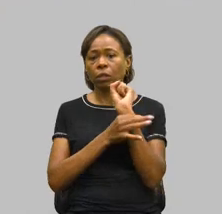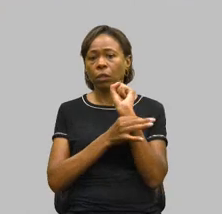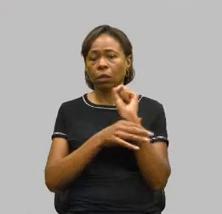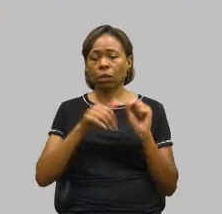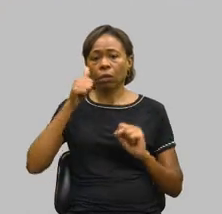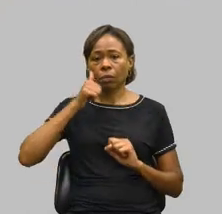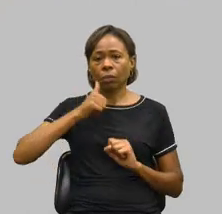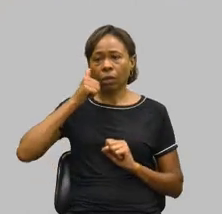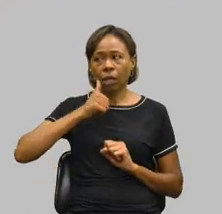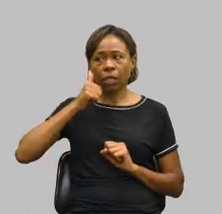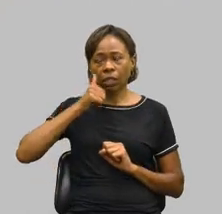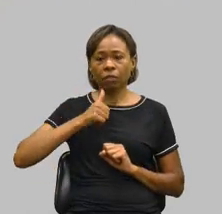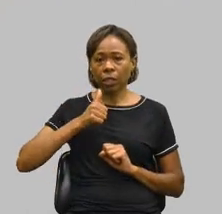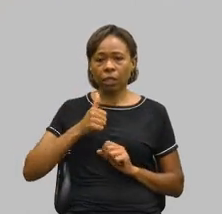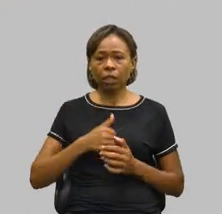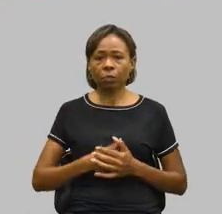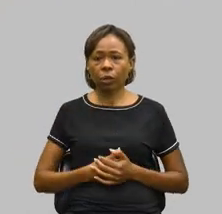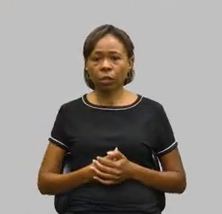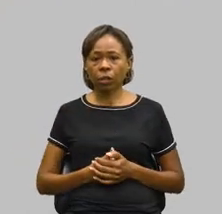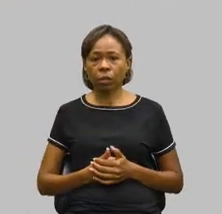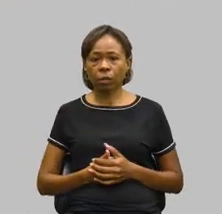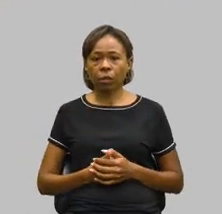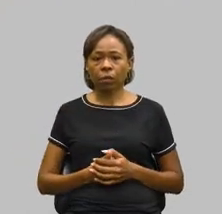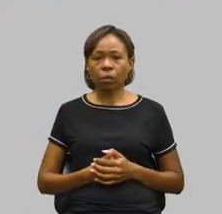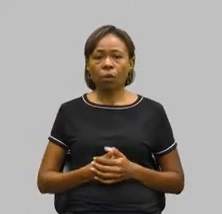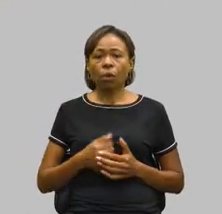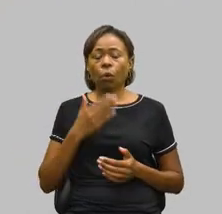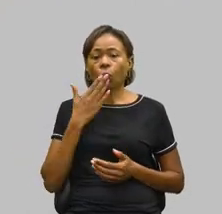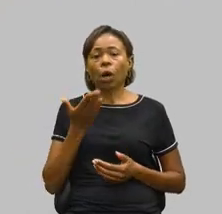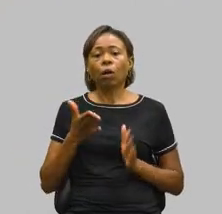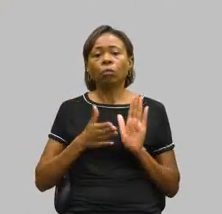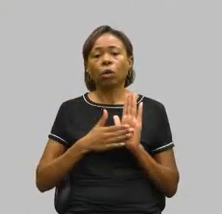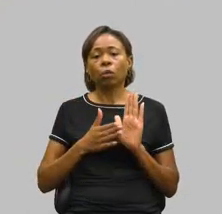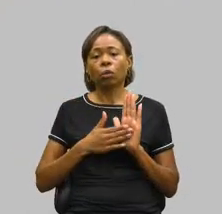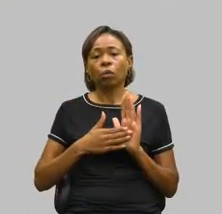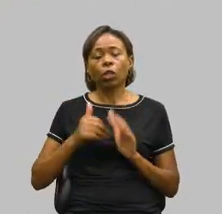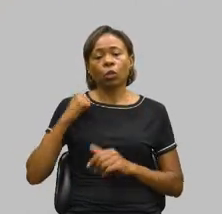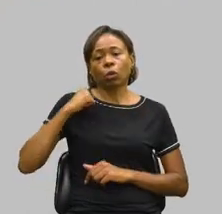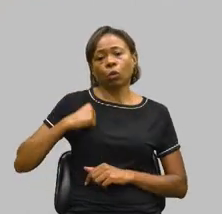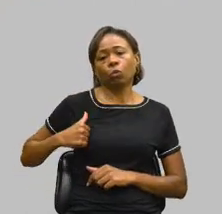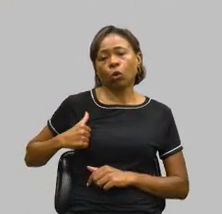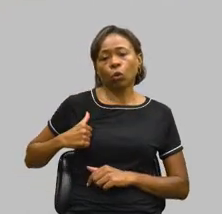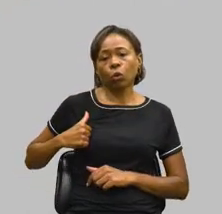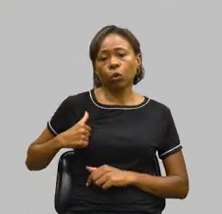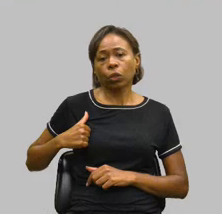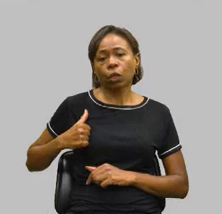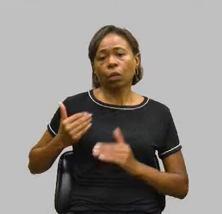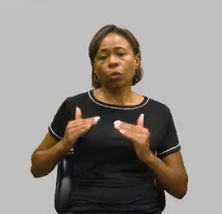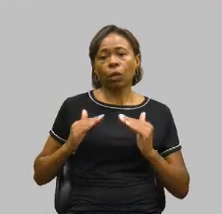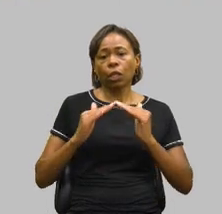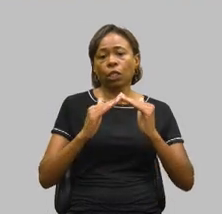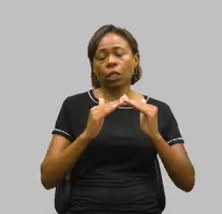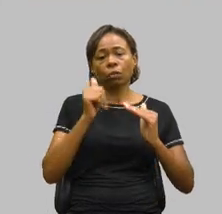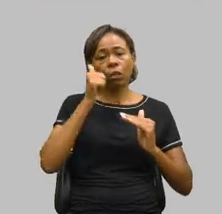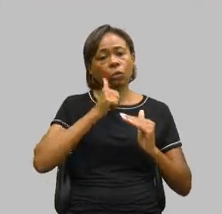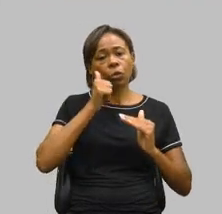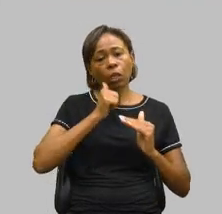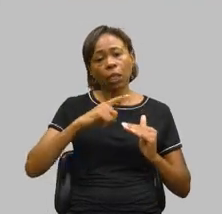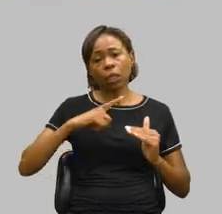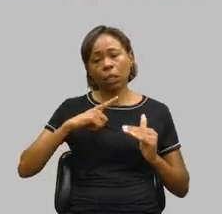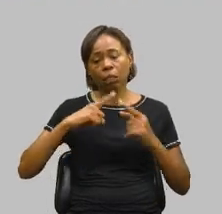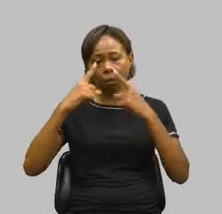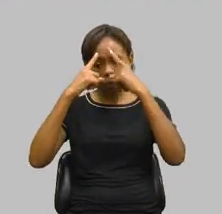violência quais as propostas para garantir bolsa moradia para as mulheres em situação de violência né considerado também que nós